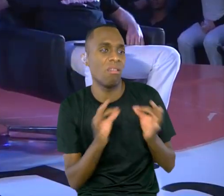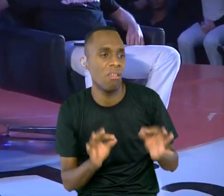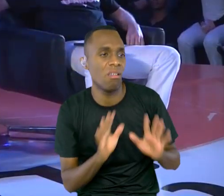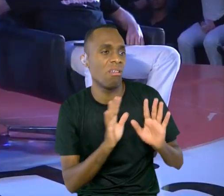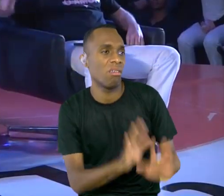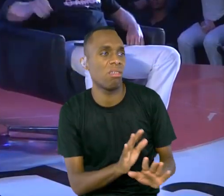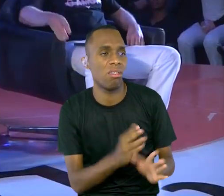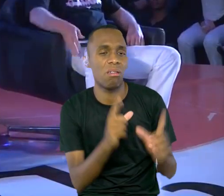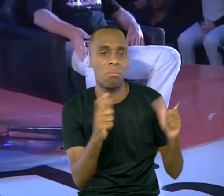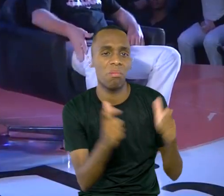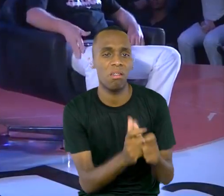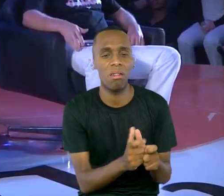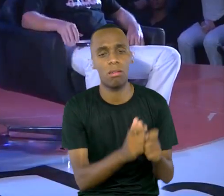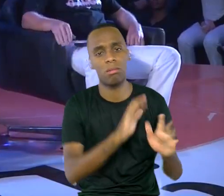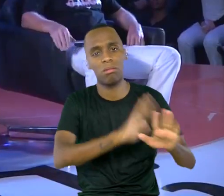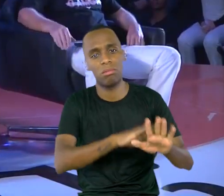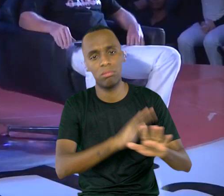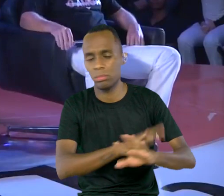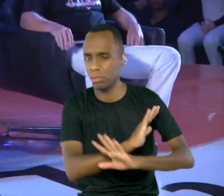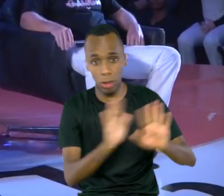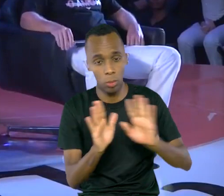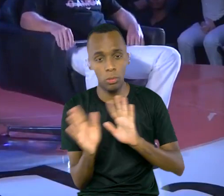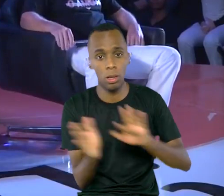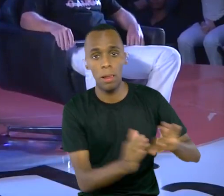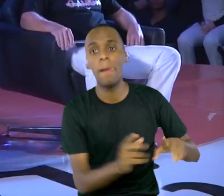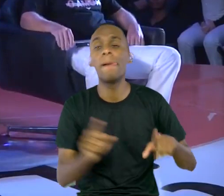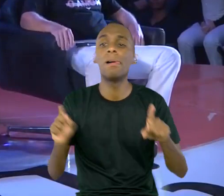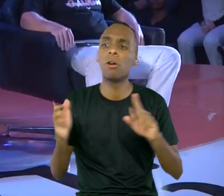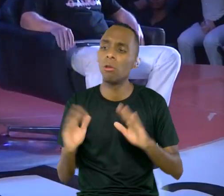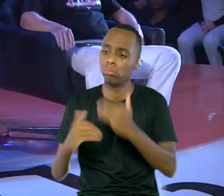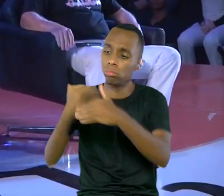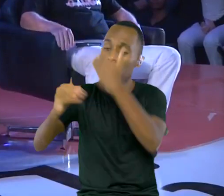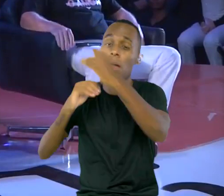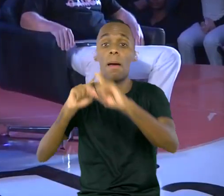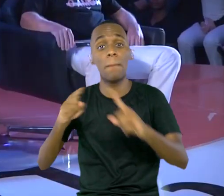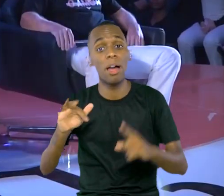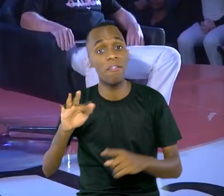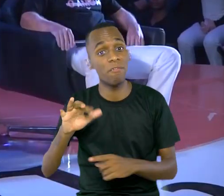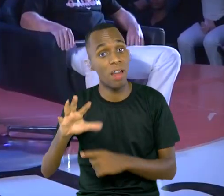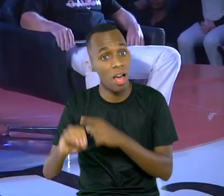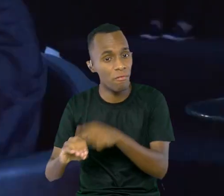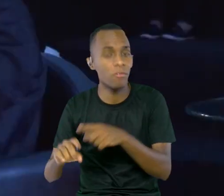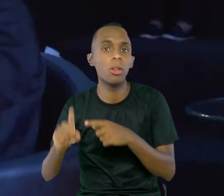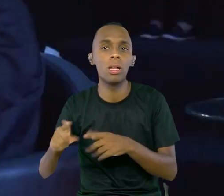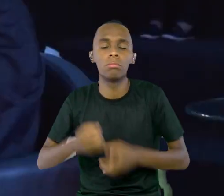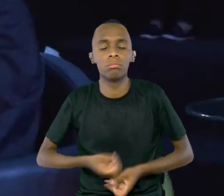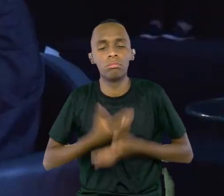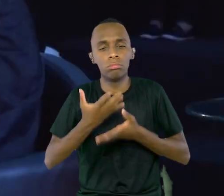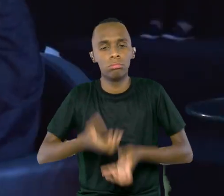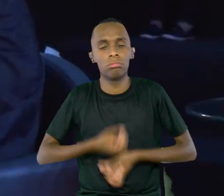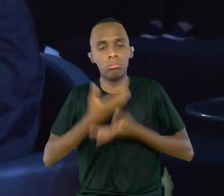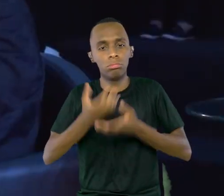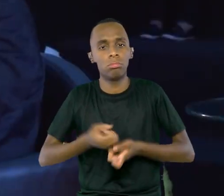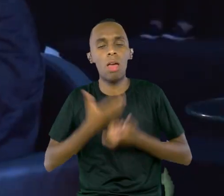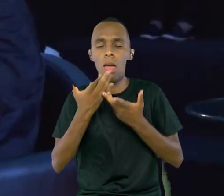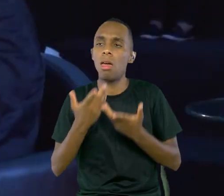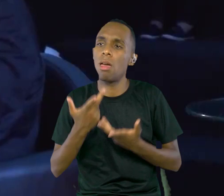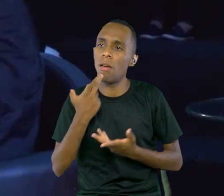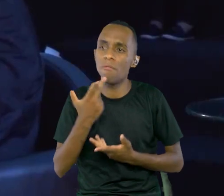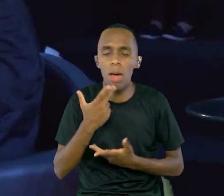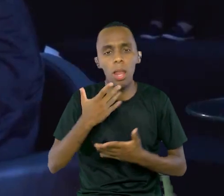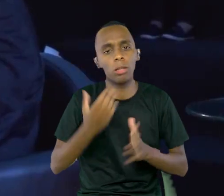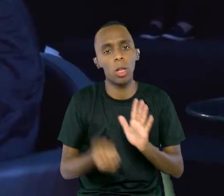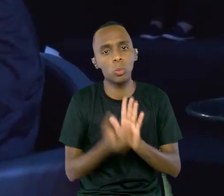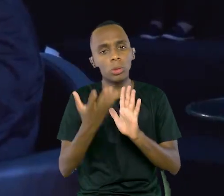banal, fútil, pequena, superficial. E um dia, Flávio de Jorge, ele estava declamando a